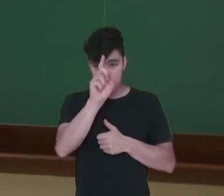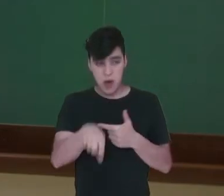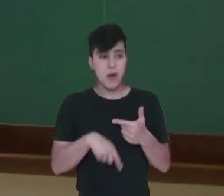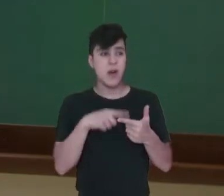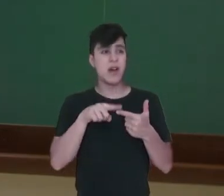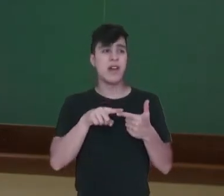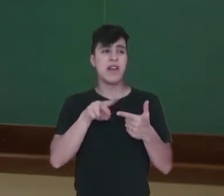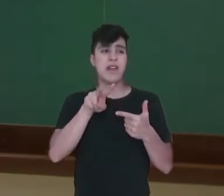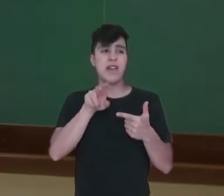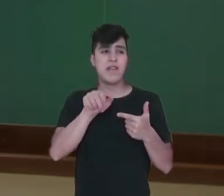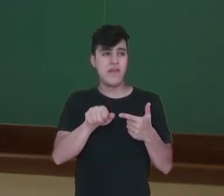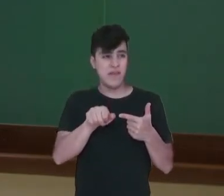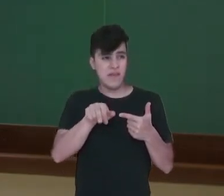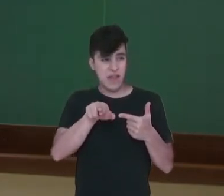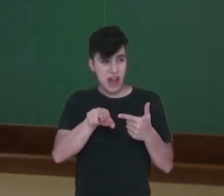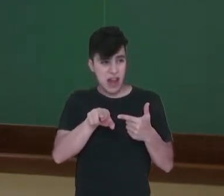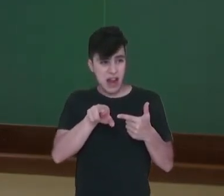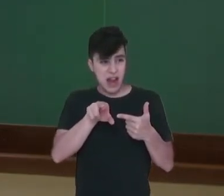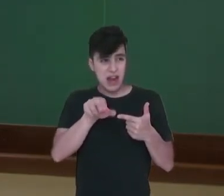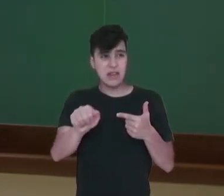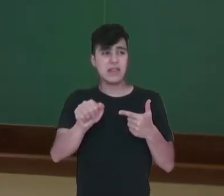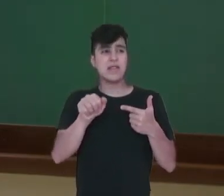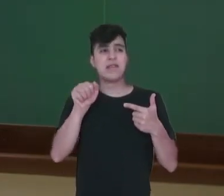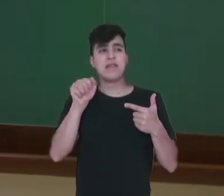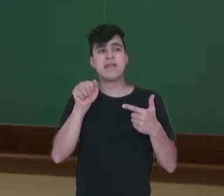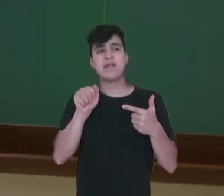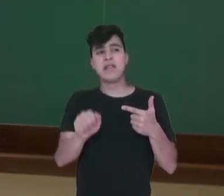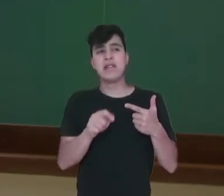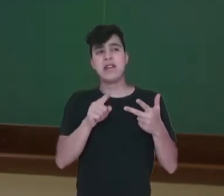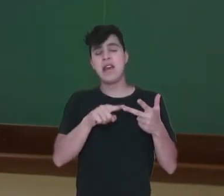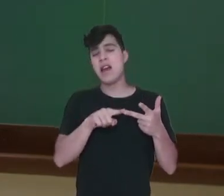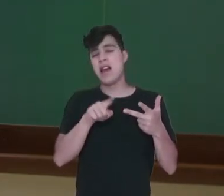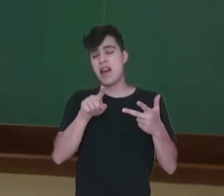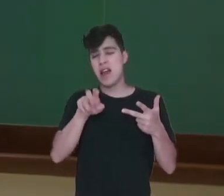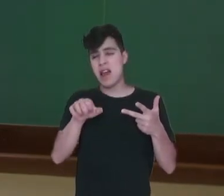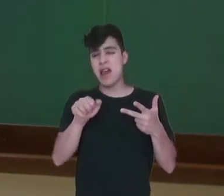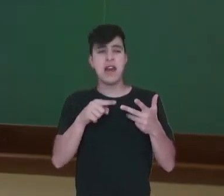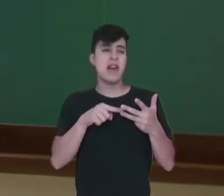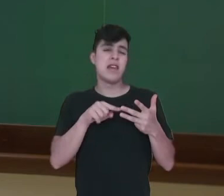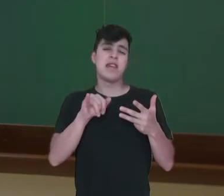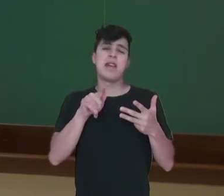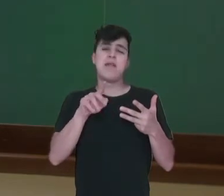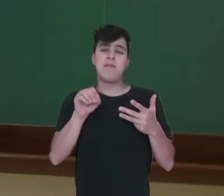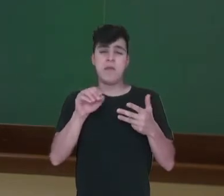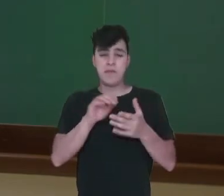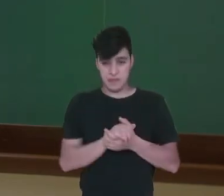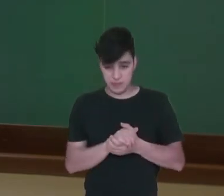e mata de terra firme. Começamos ali pela mata de igapó. Que características tem essa